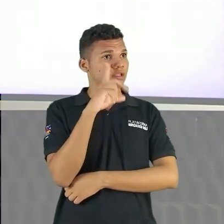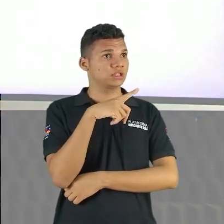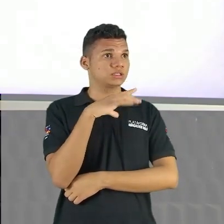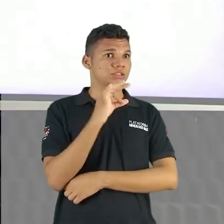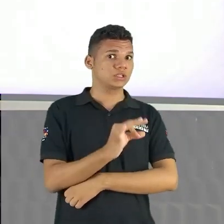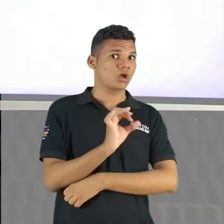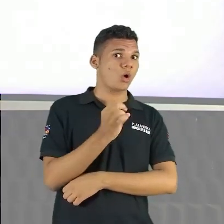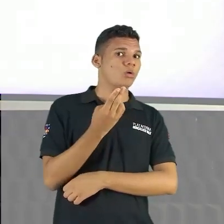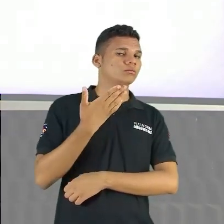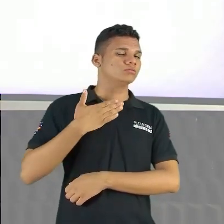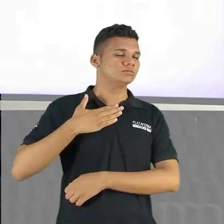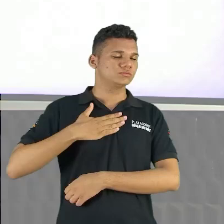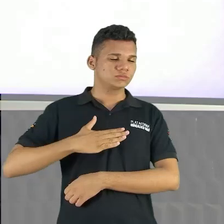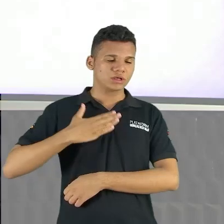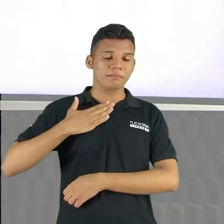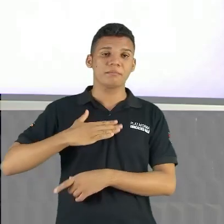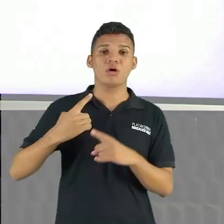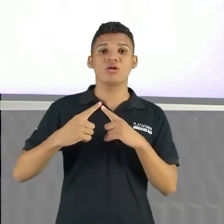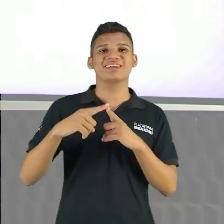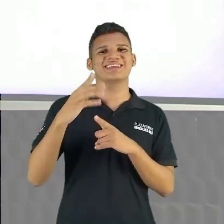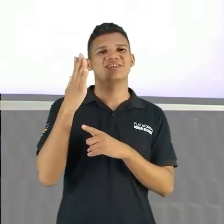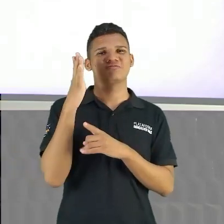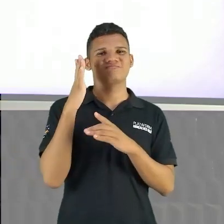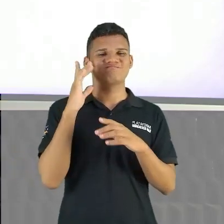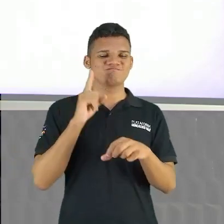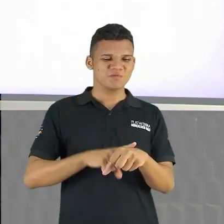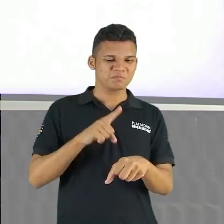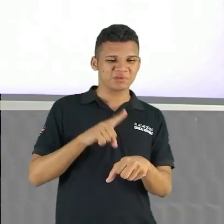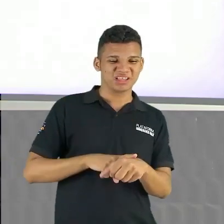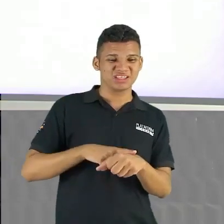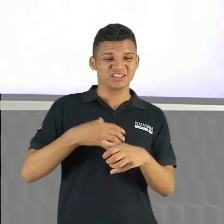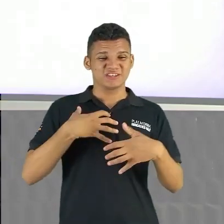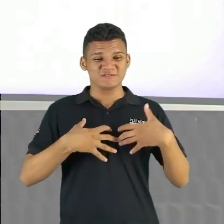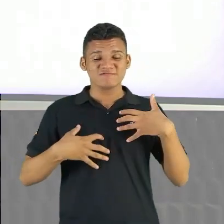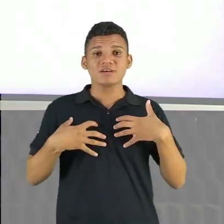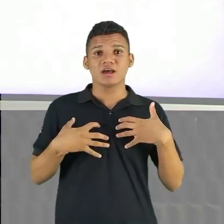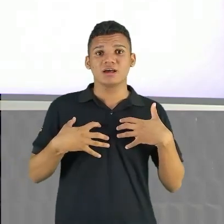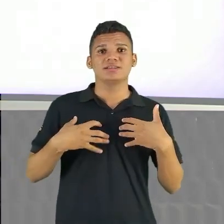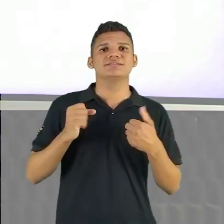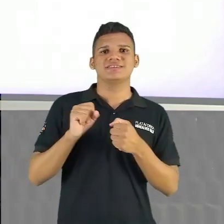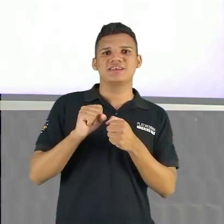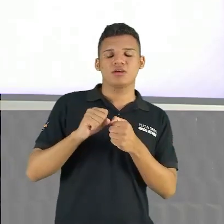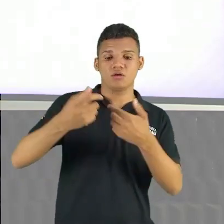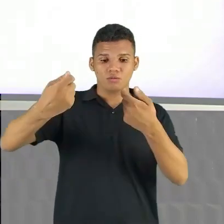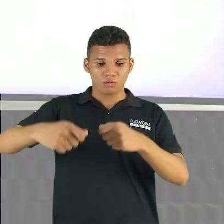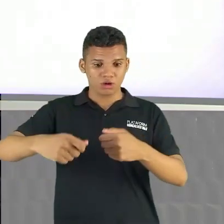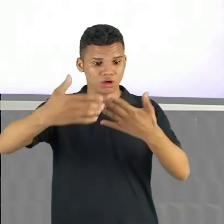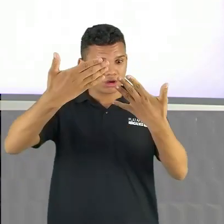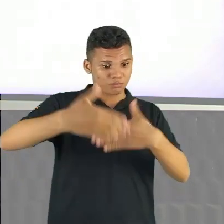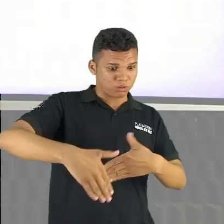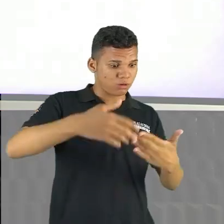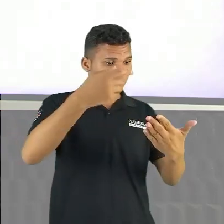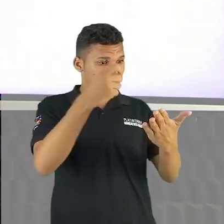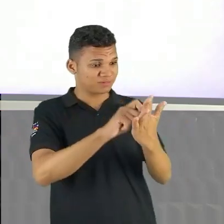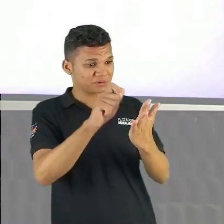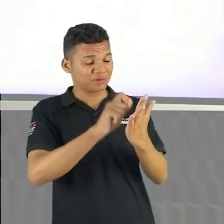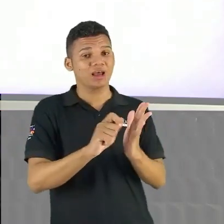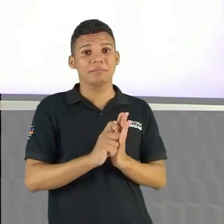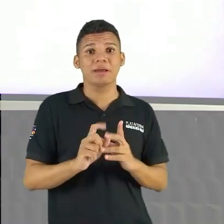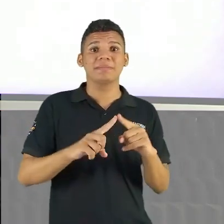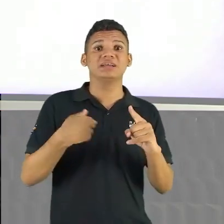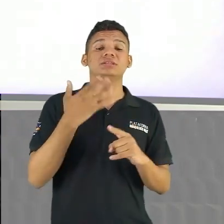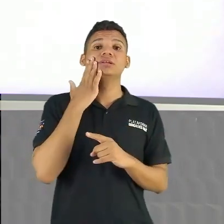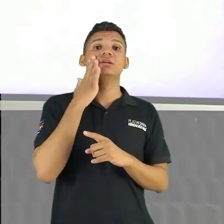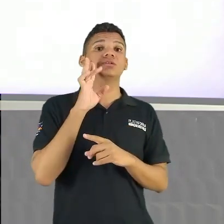até a tranquilidade porque é um momento muito tenso né dentro desse processo de saber que aquele tema é um